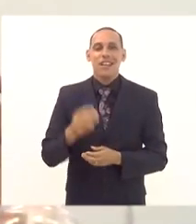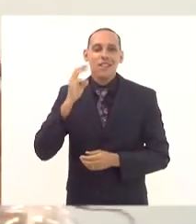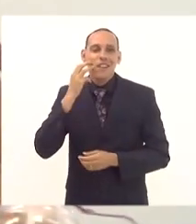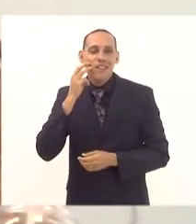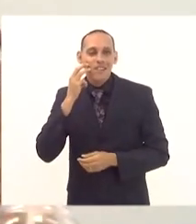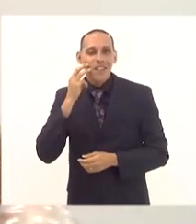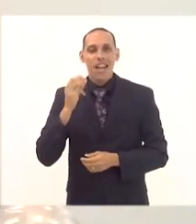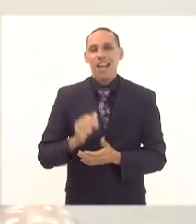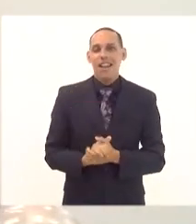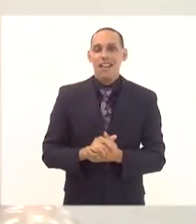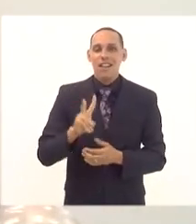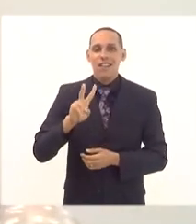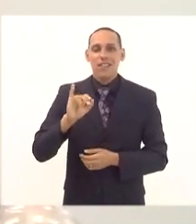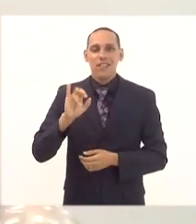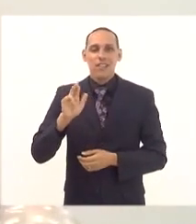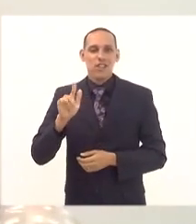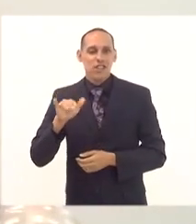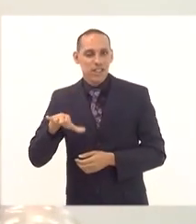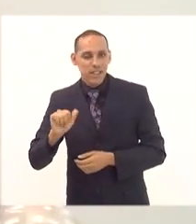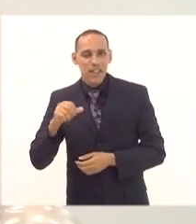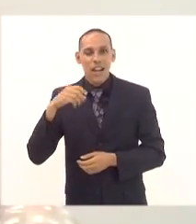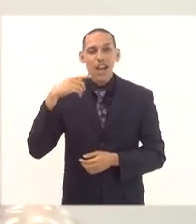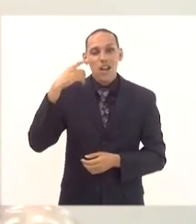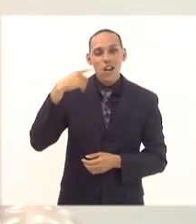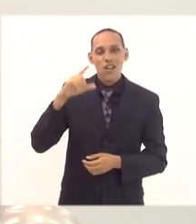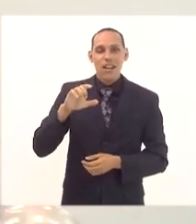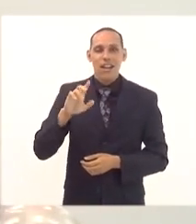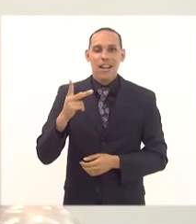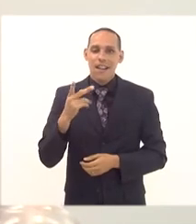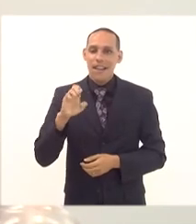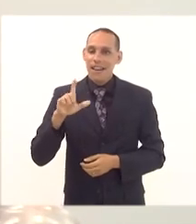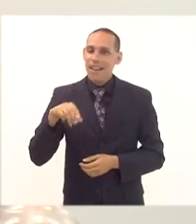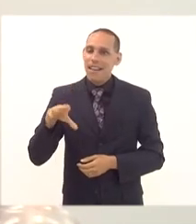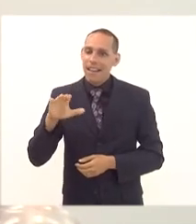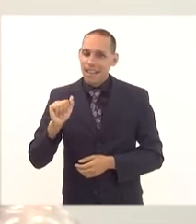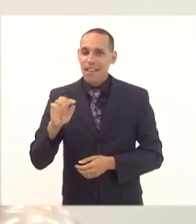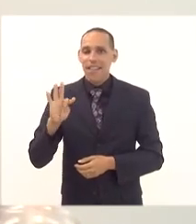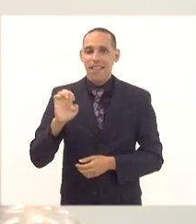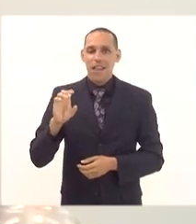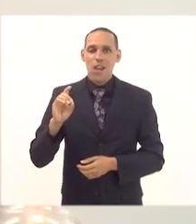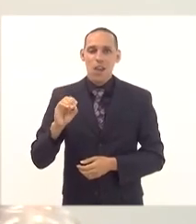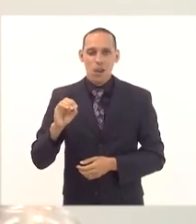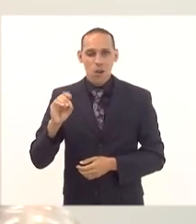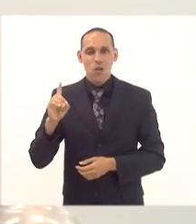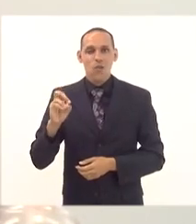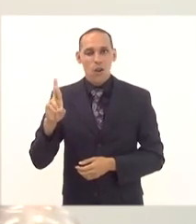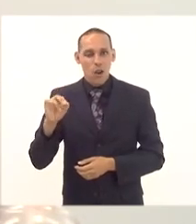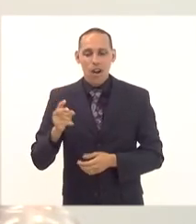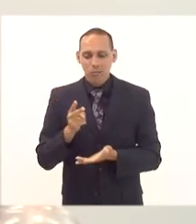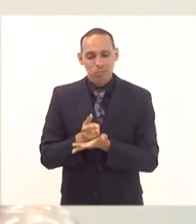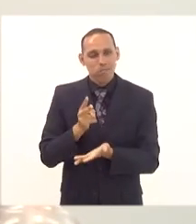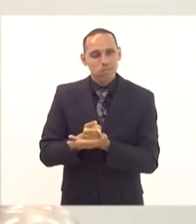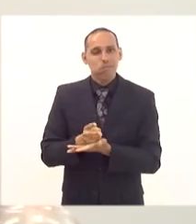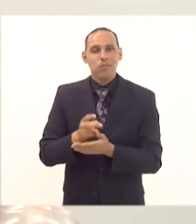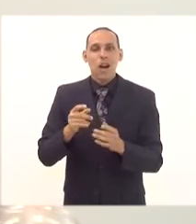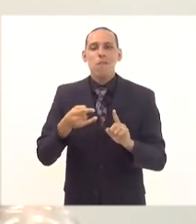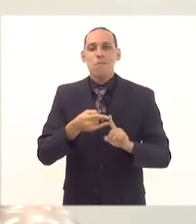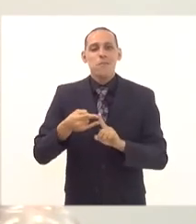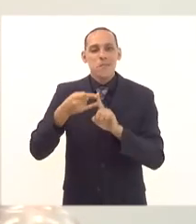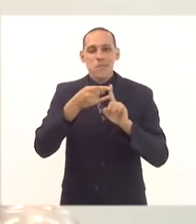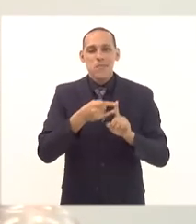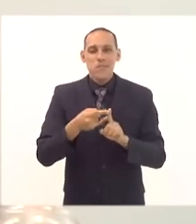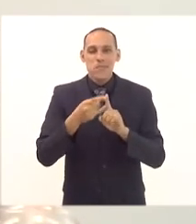Leonel Virgínia Doutora Helena Theodoro que bravamente resistir nos um aqui nos assistir pela TV